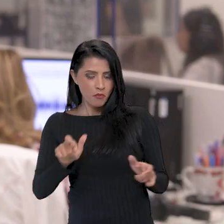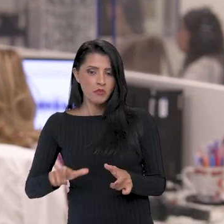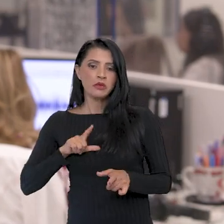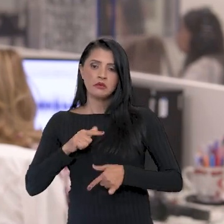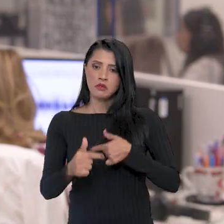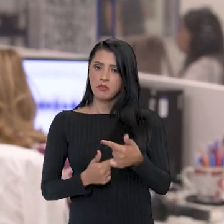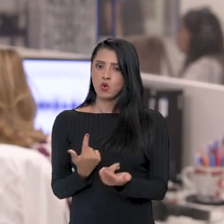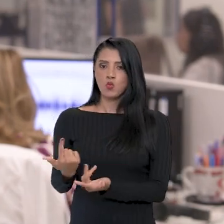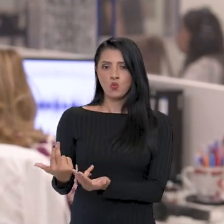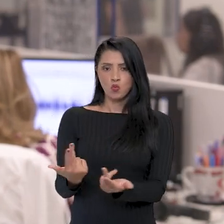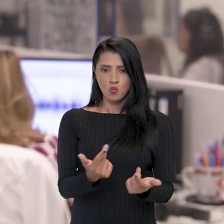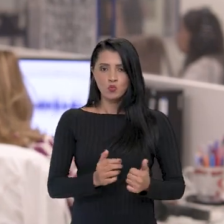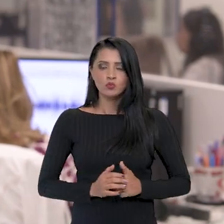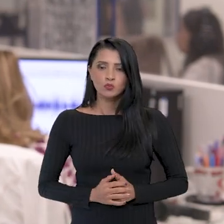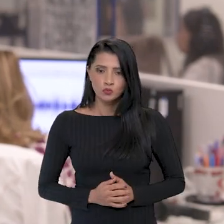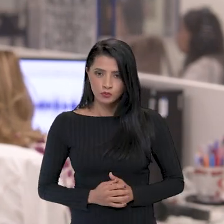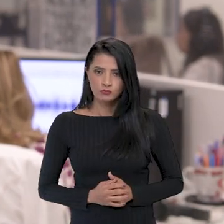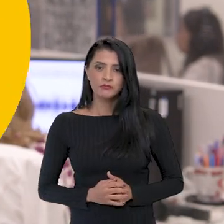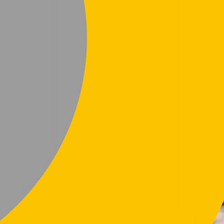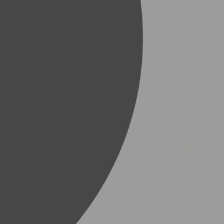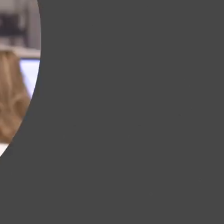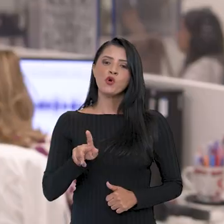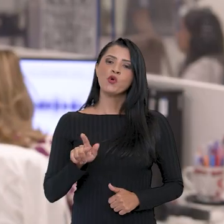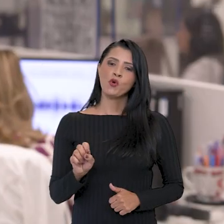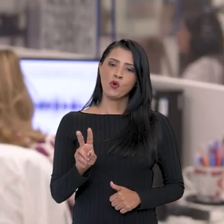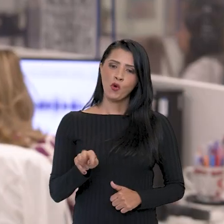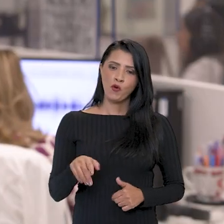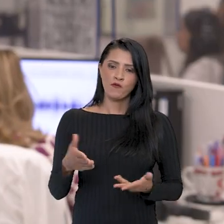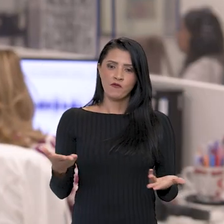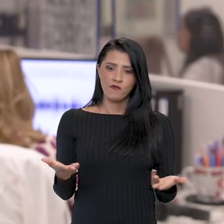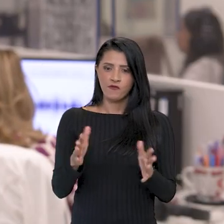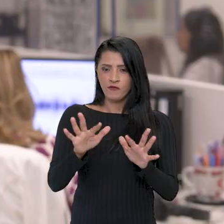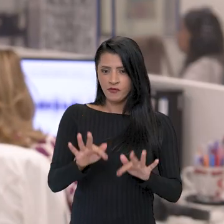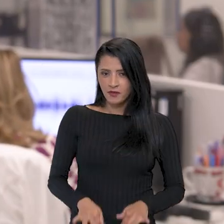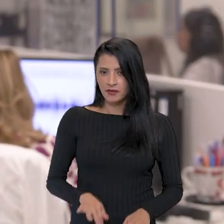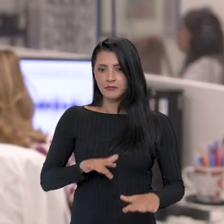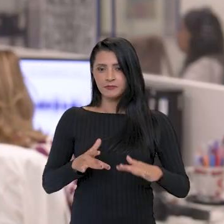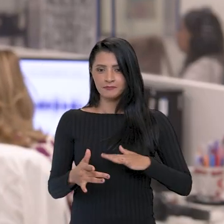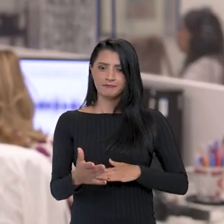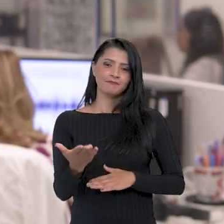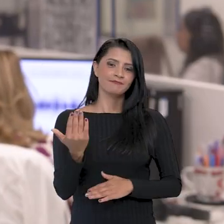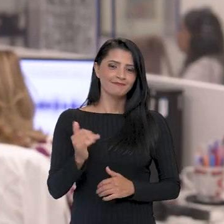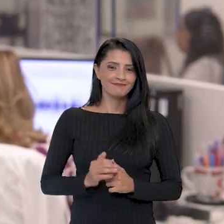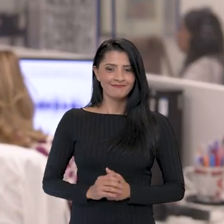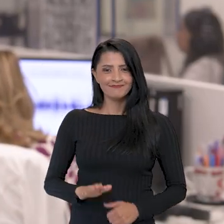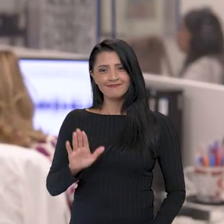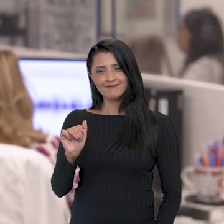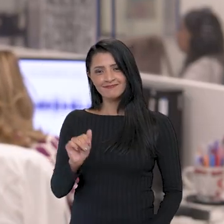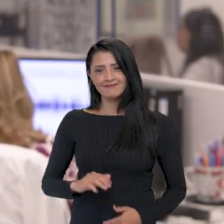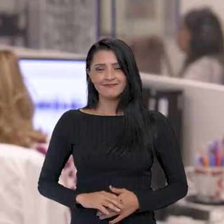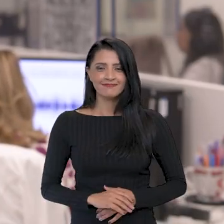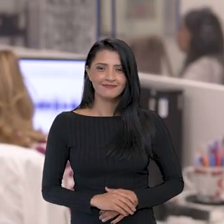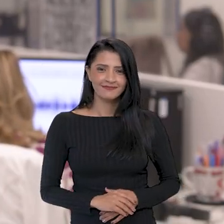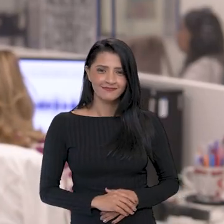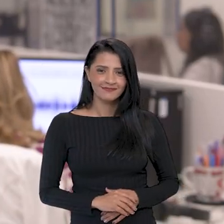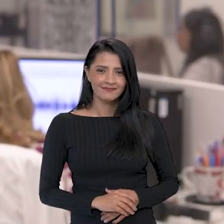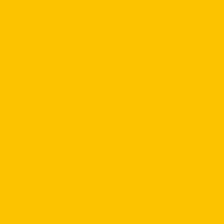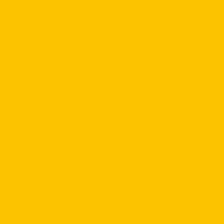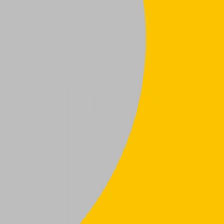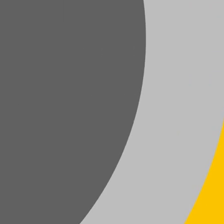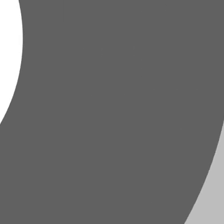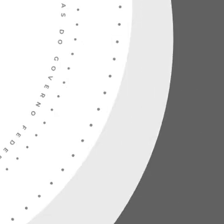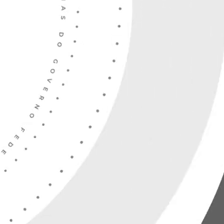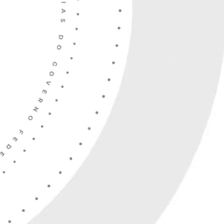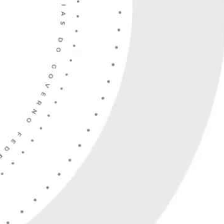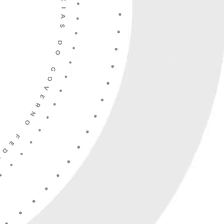homens e mulheres que executam a mesma função. E o Ponto Gov de hoje fica por aqui. Sigam com a gente nas redes sociais. Tchau!